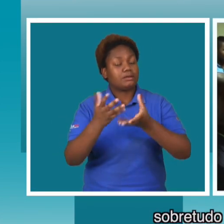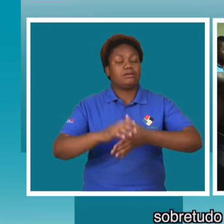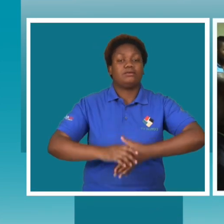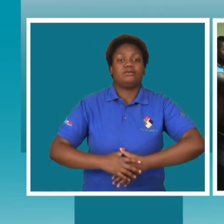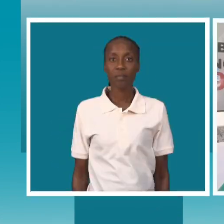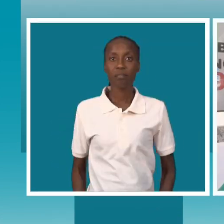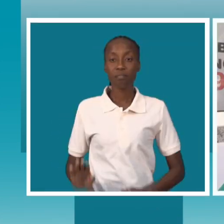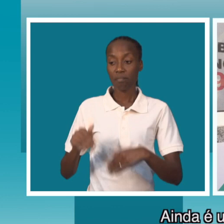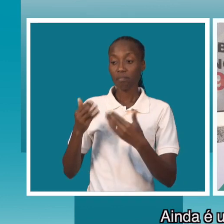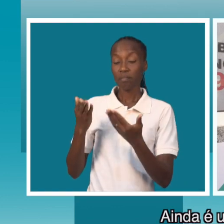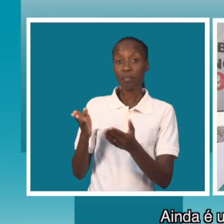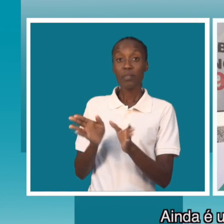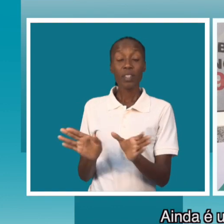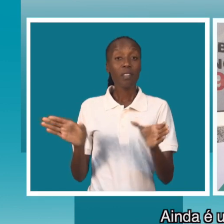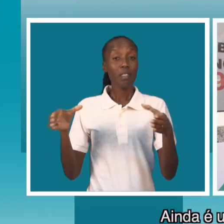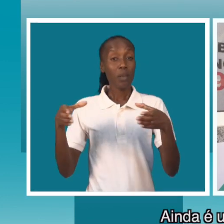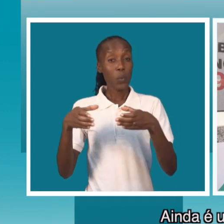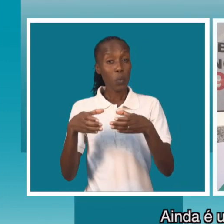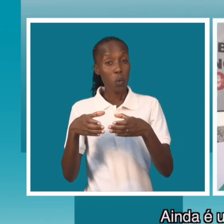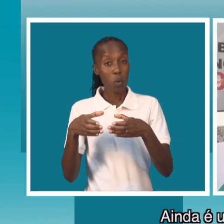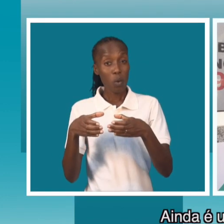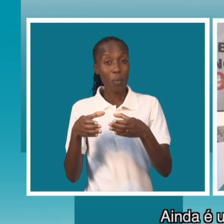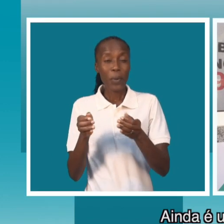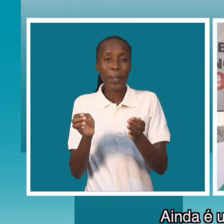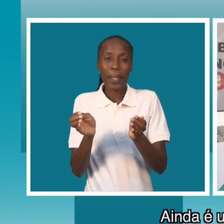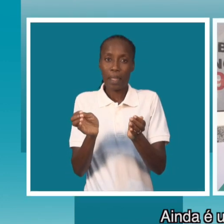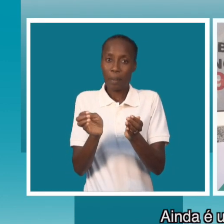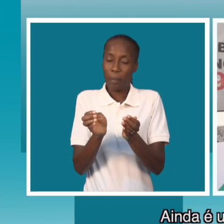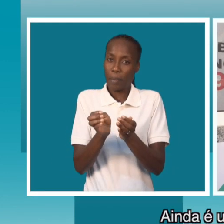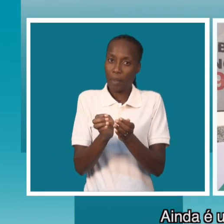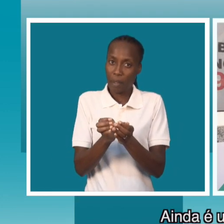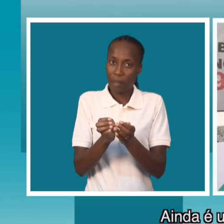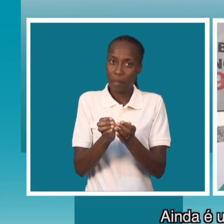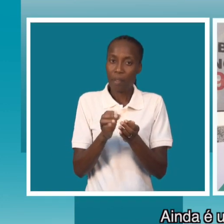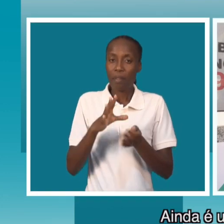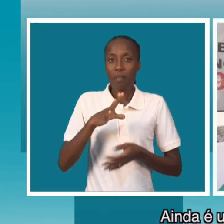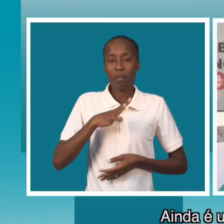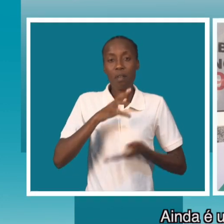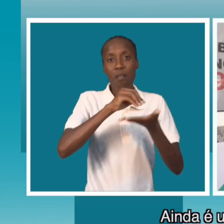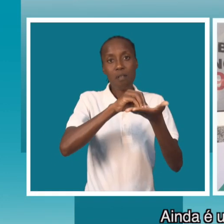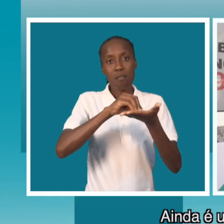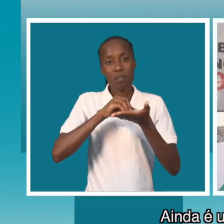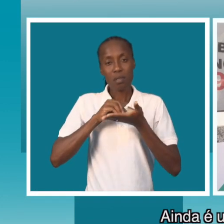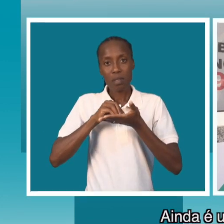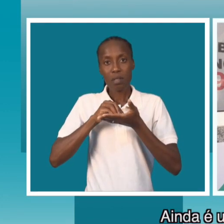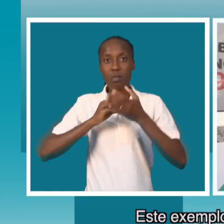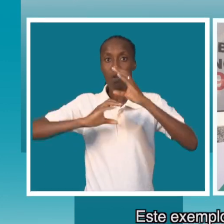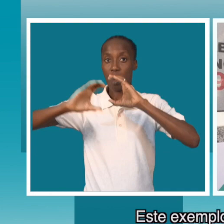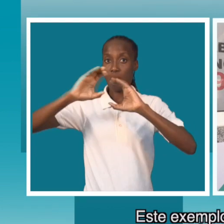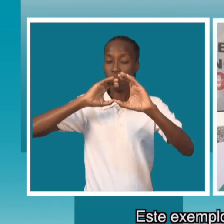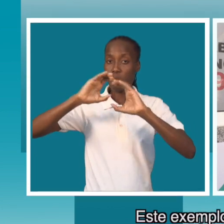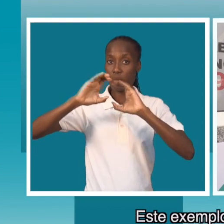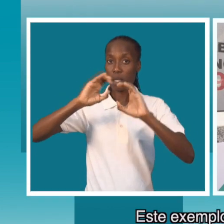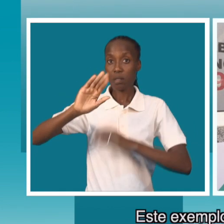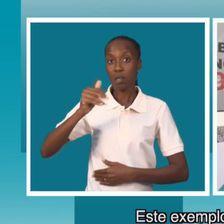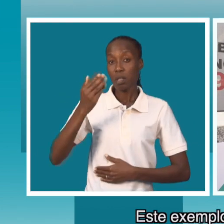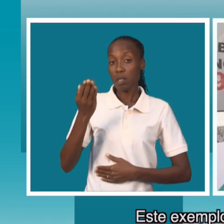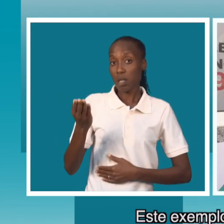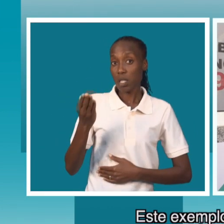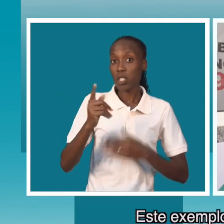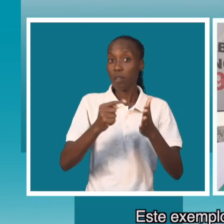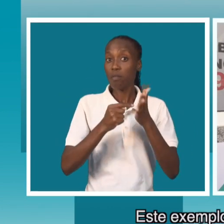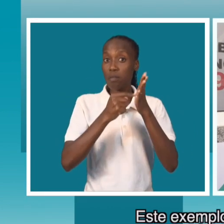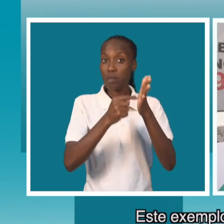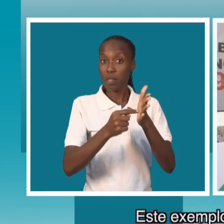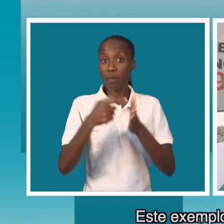informação. Ainda é um grupo muito reduzido que tem acesso à comunicação e este exemplo da